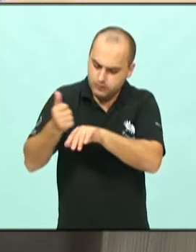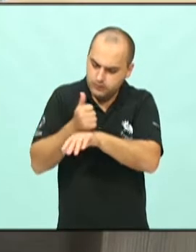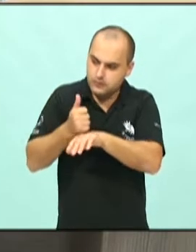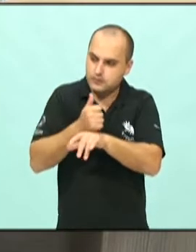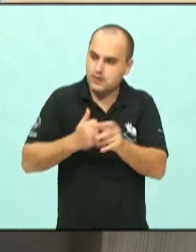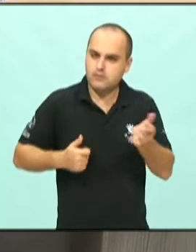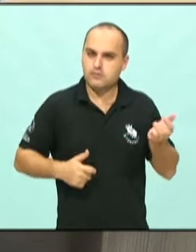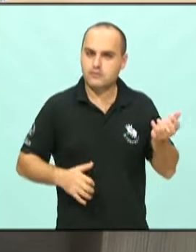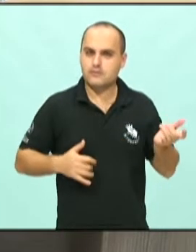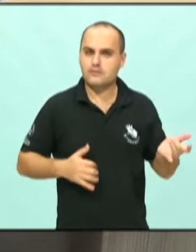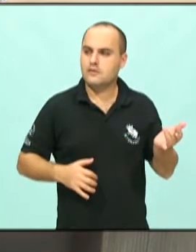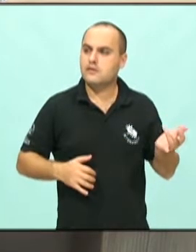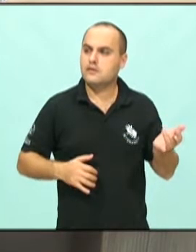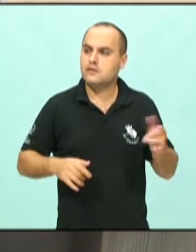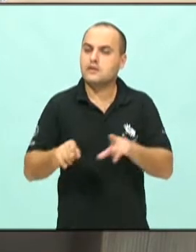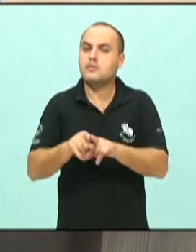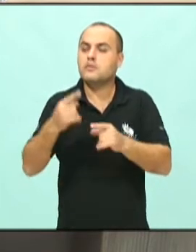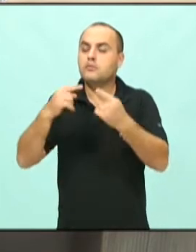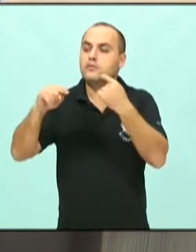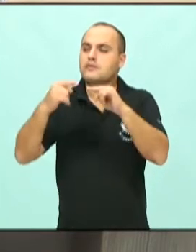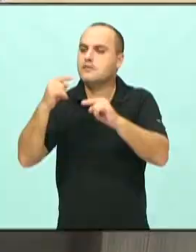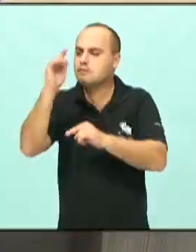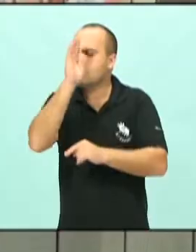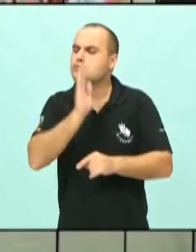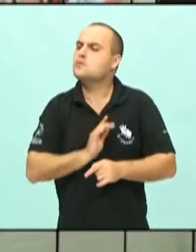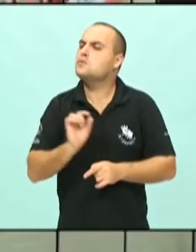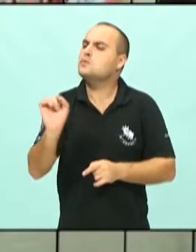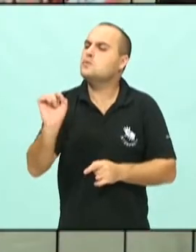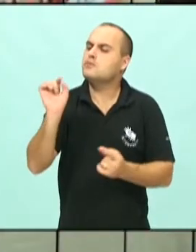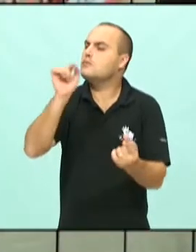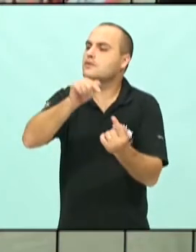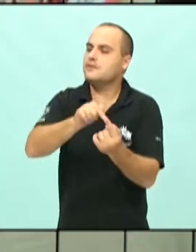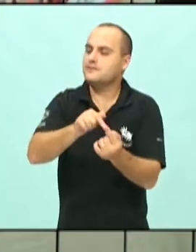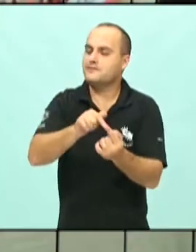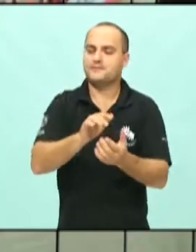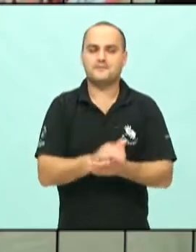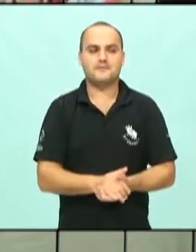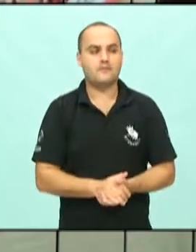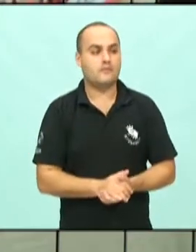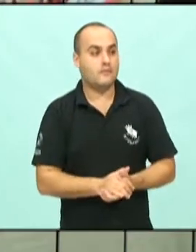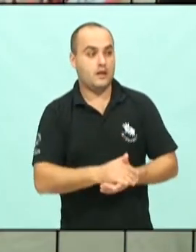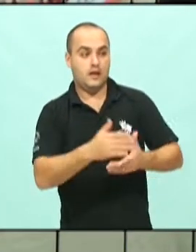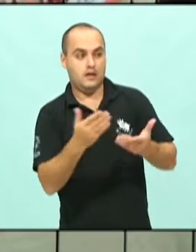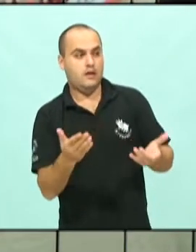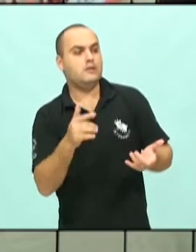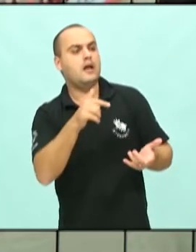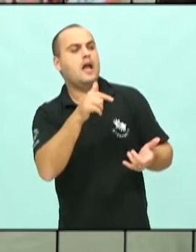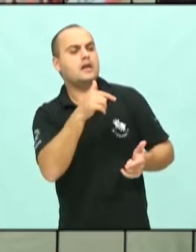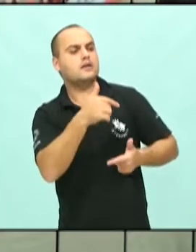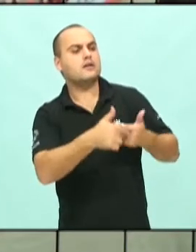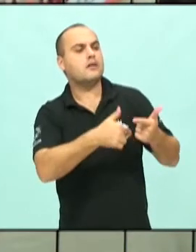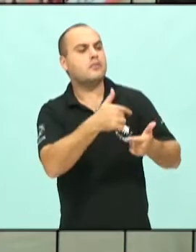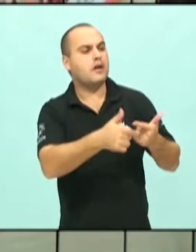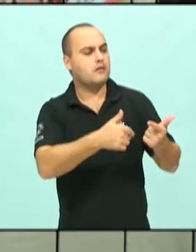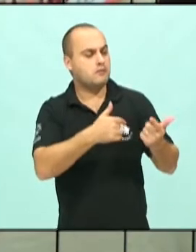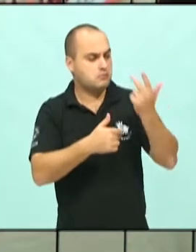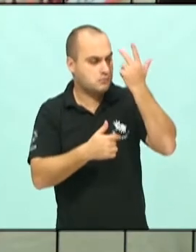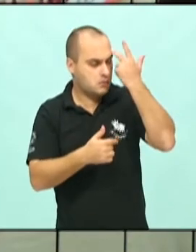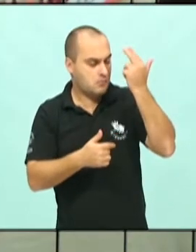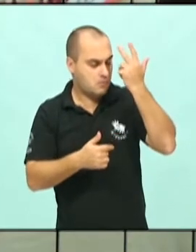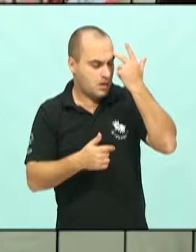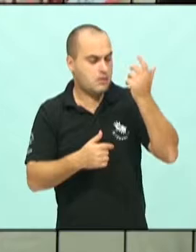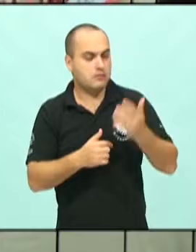para a música popular brasileira, Pauletti? Então, esse trabalho ele aconteceu naturalmente. Eu